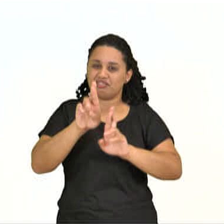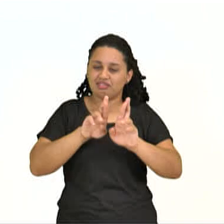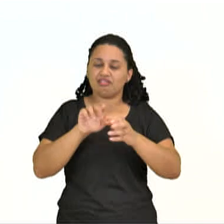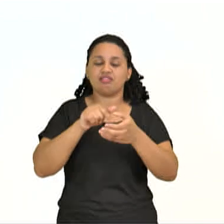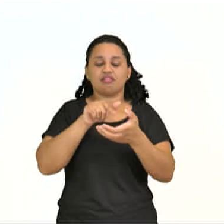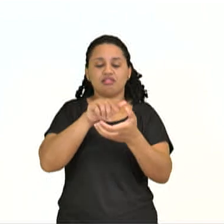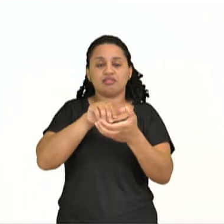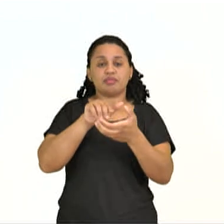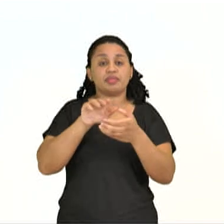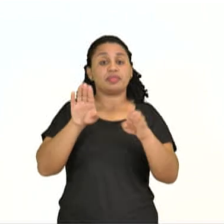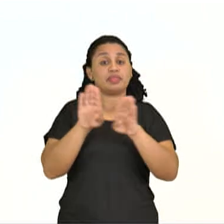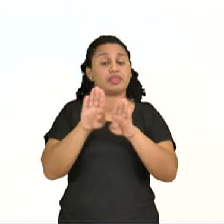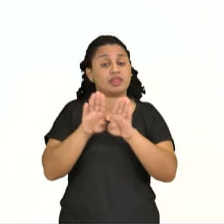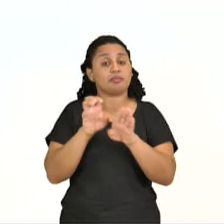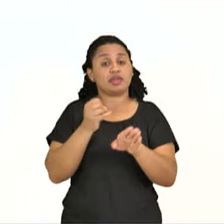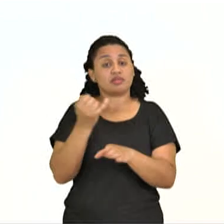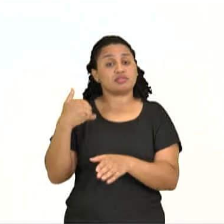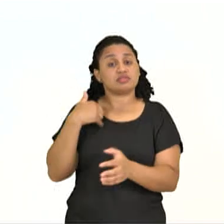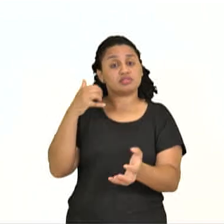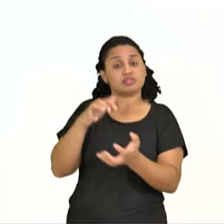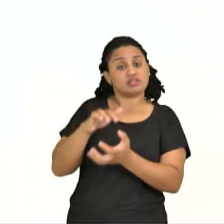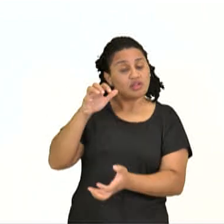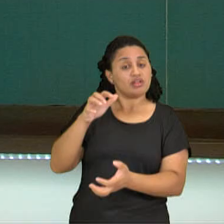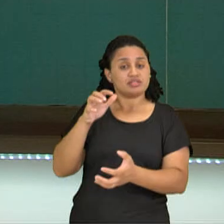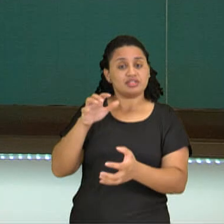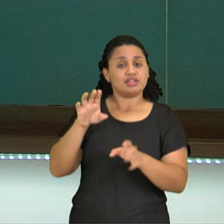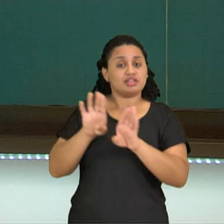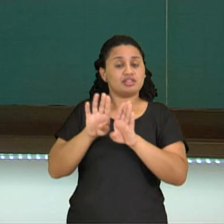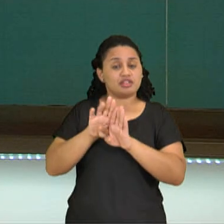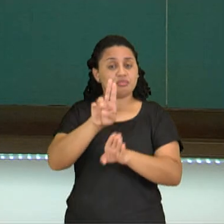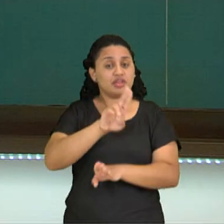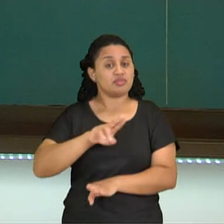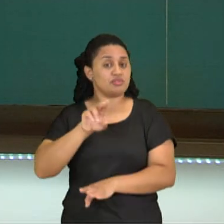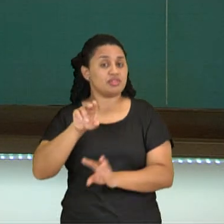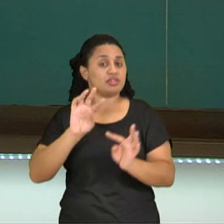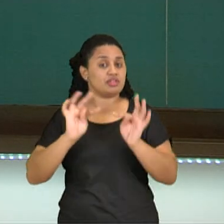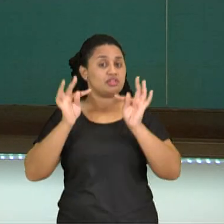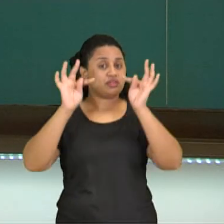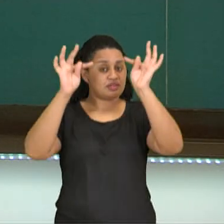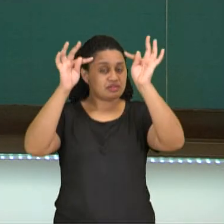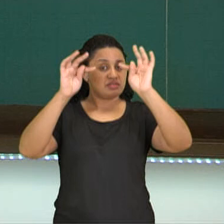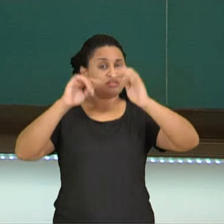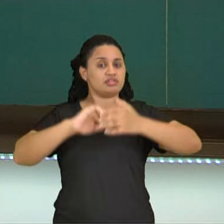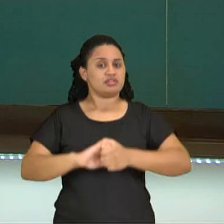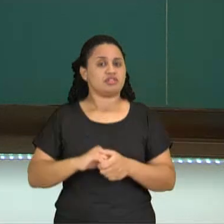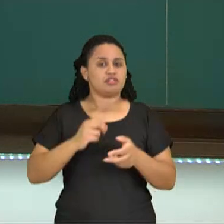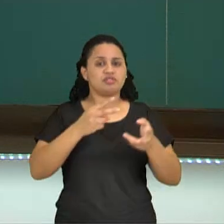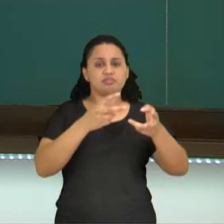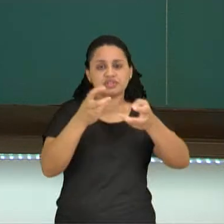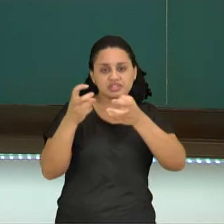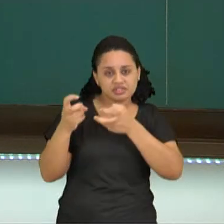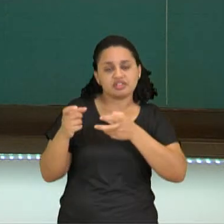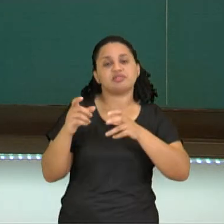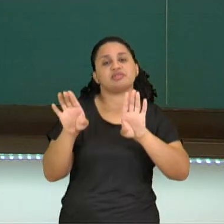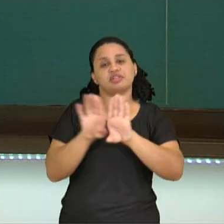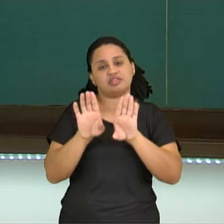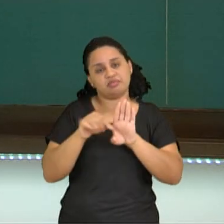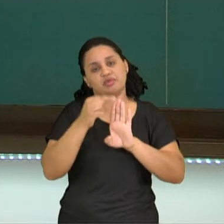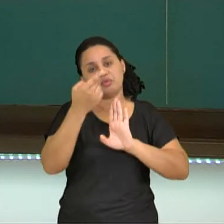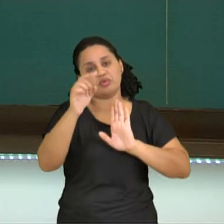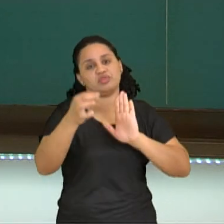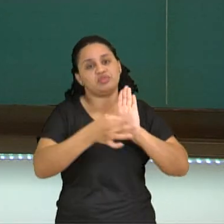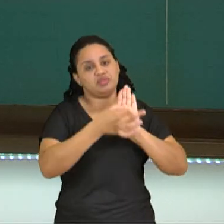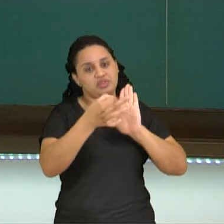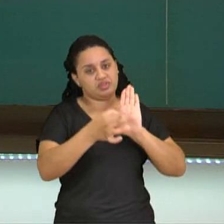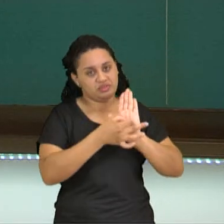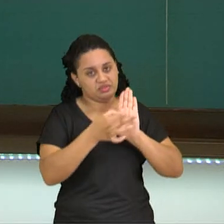até idosos estão aderindo à nova tecnologia. Olha que loucura, né? Vejam, mais um argumento que reforça a